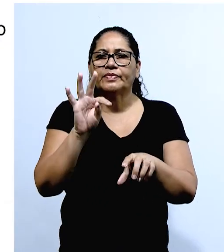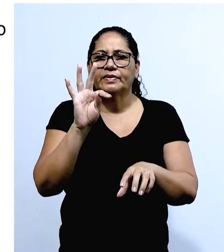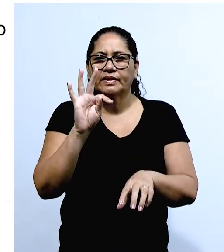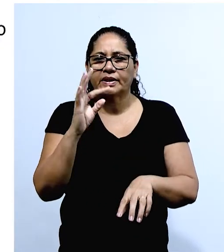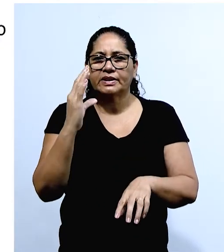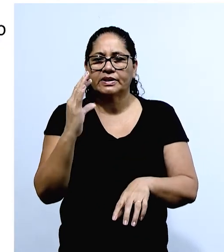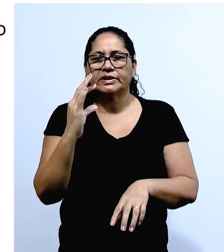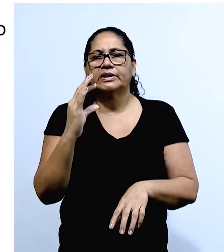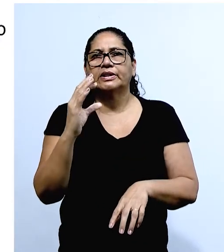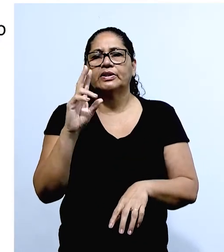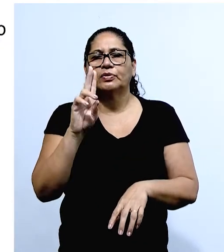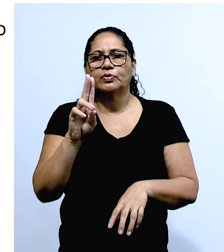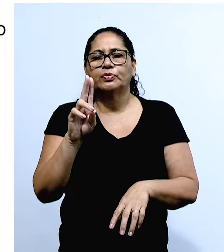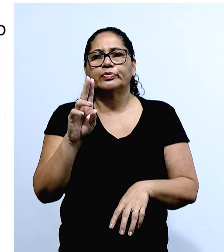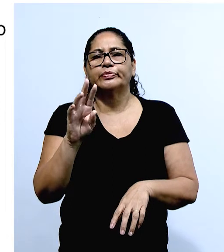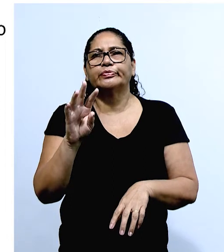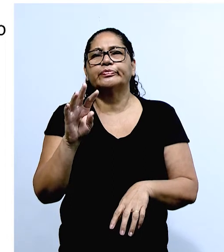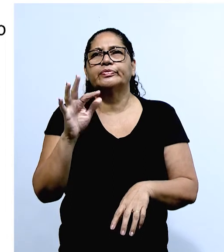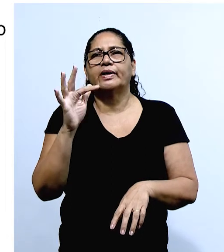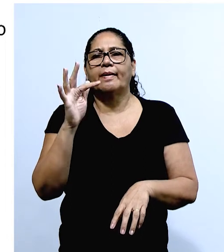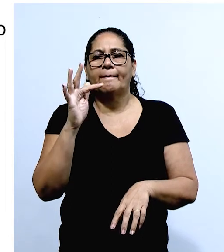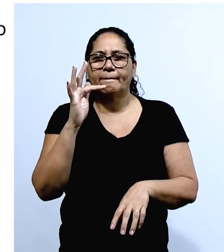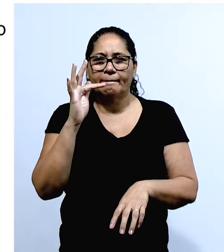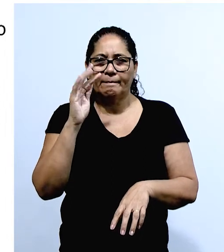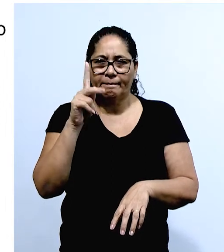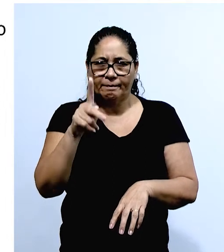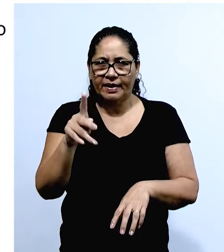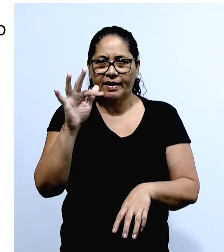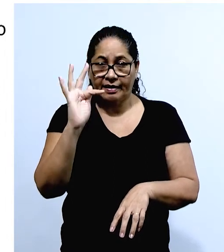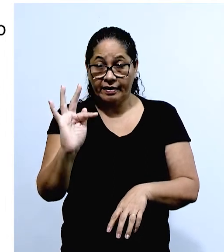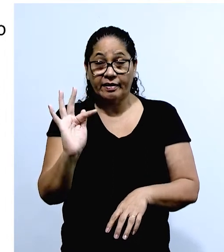da PF. Então a visão de futuro da PF, né?